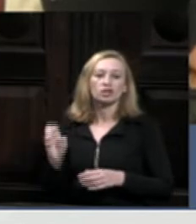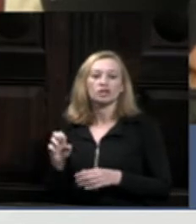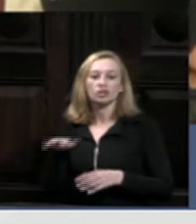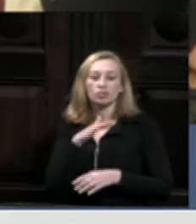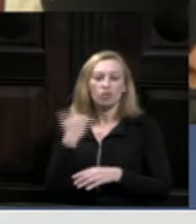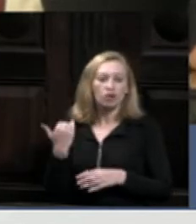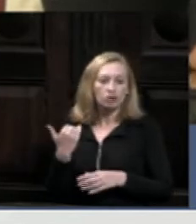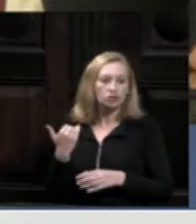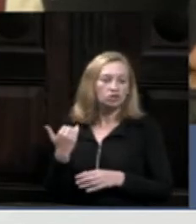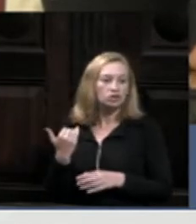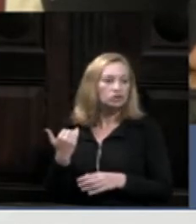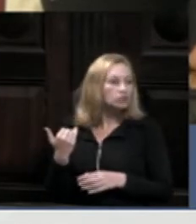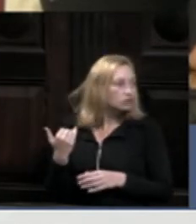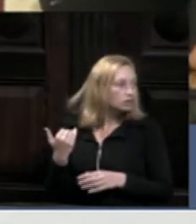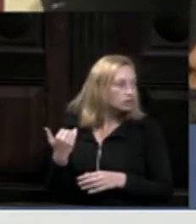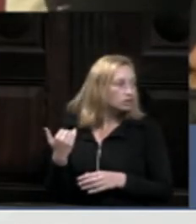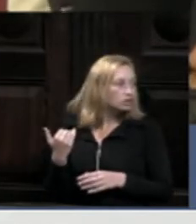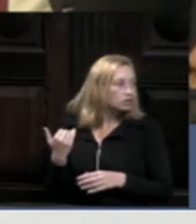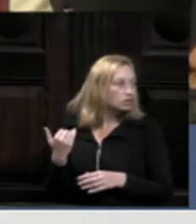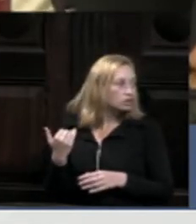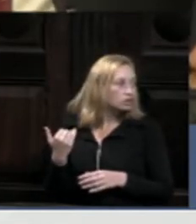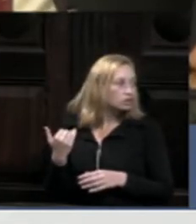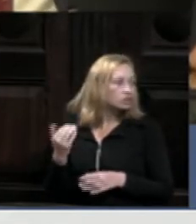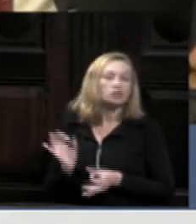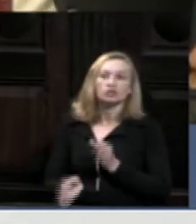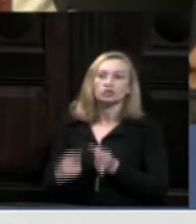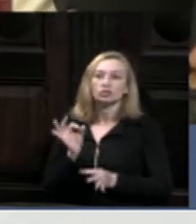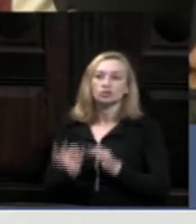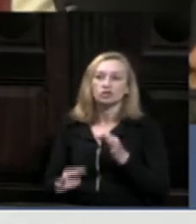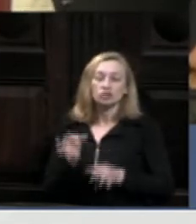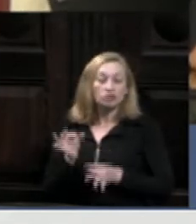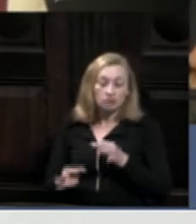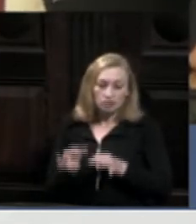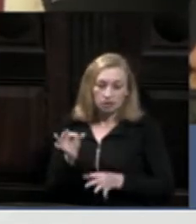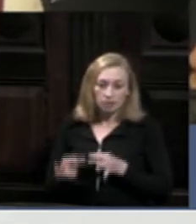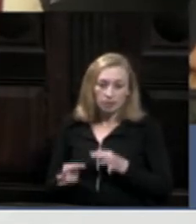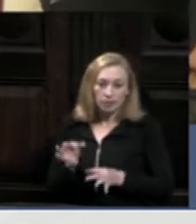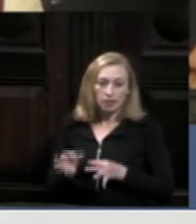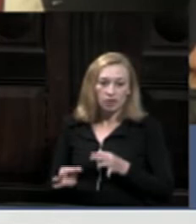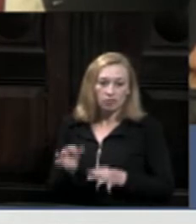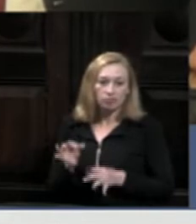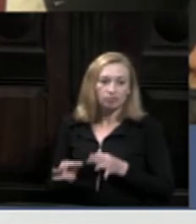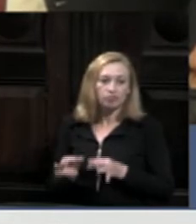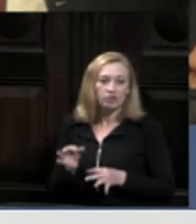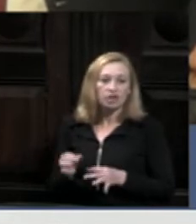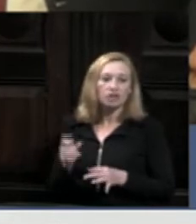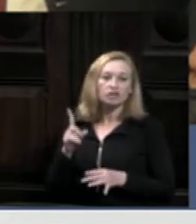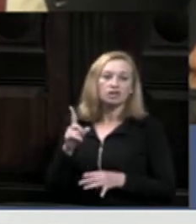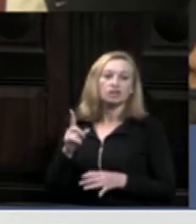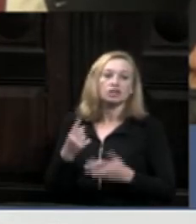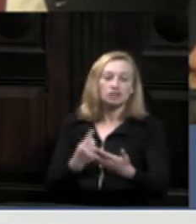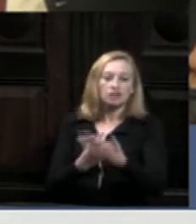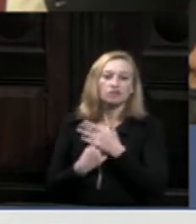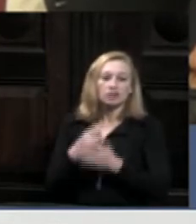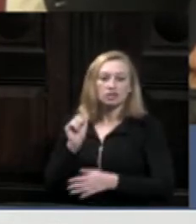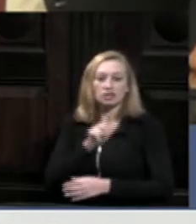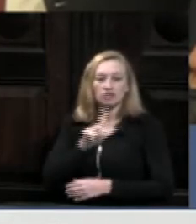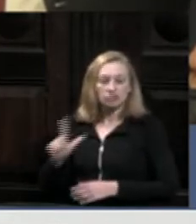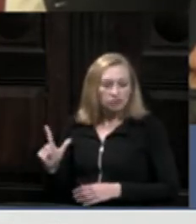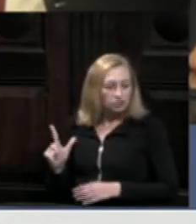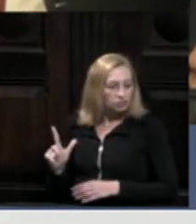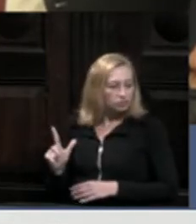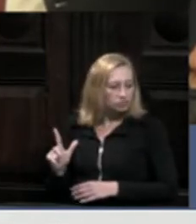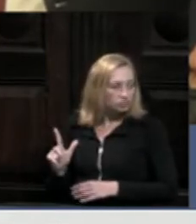das comissões de Constituição e Justiça, de Minas e Energia, Defesa Civil, Política Urbana, Habitação, Assuntos Fundiários e Orçamento, Finanças, Fiscalização